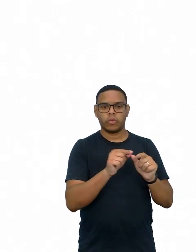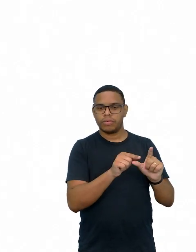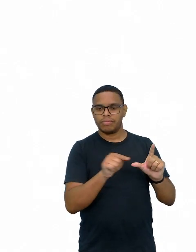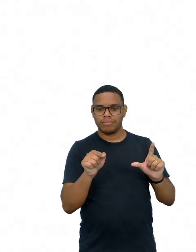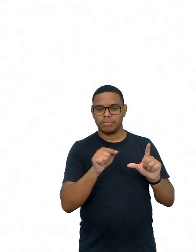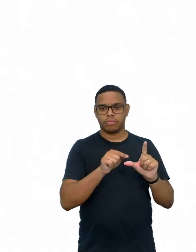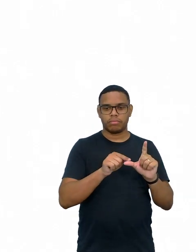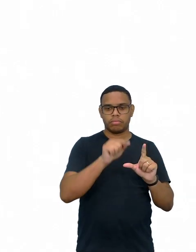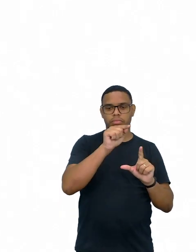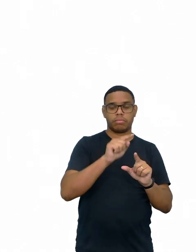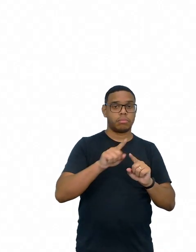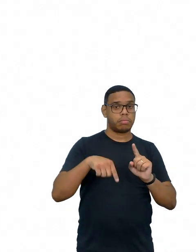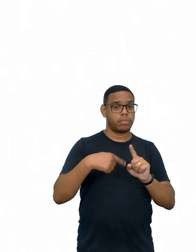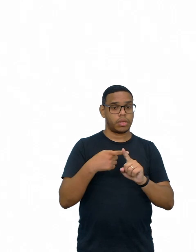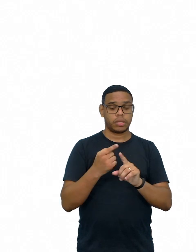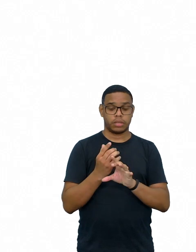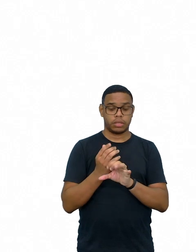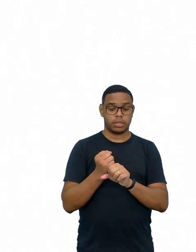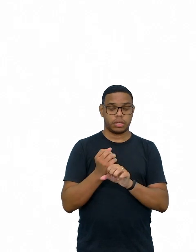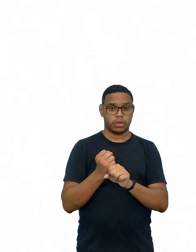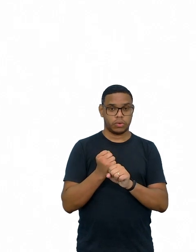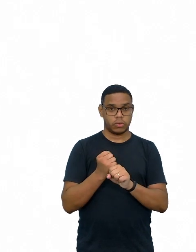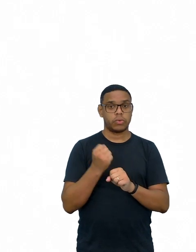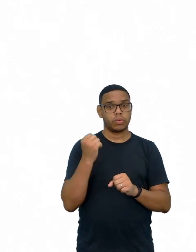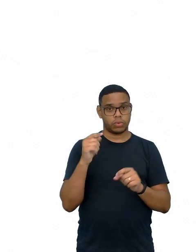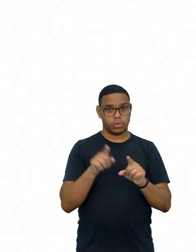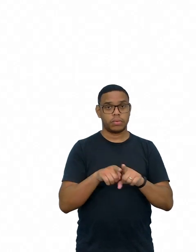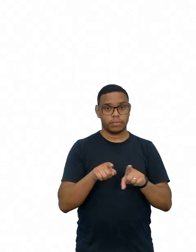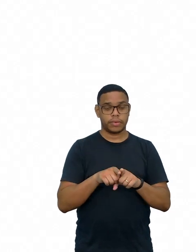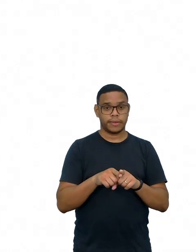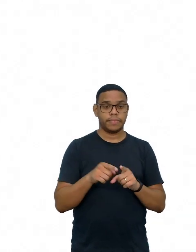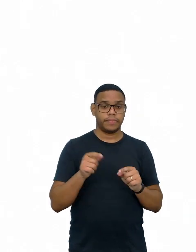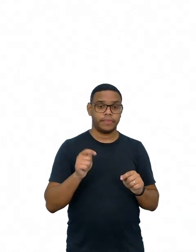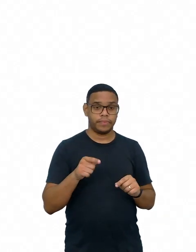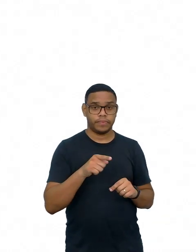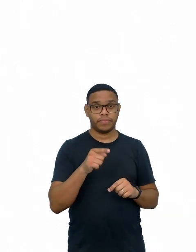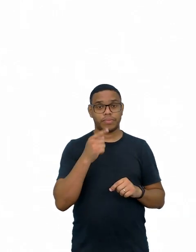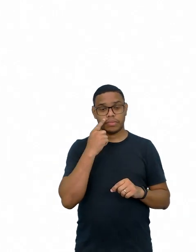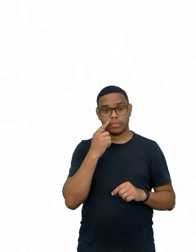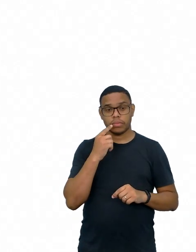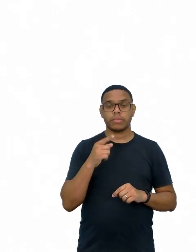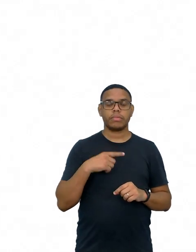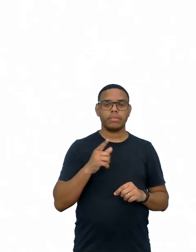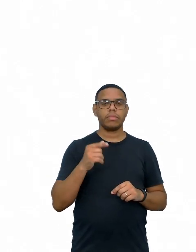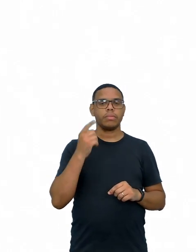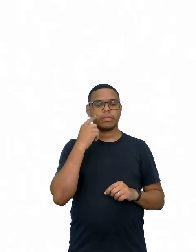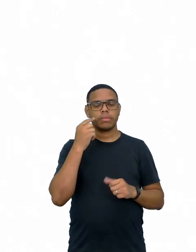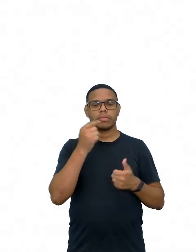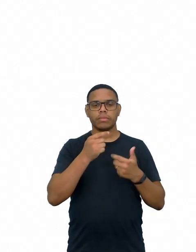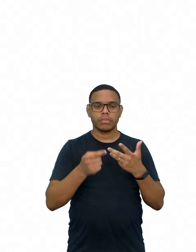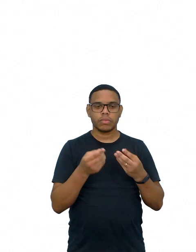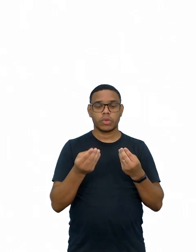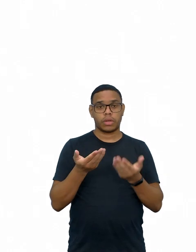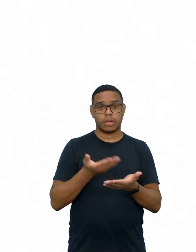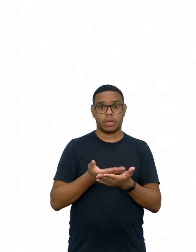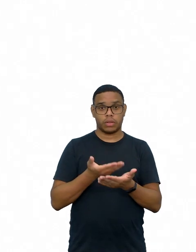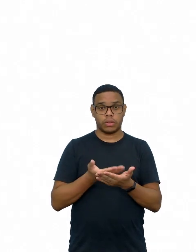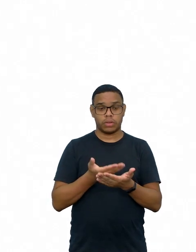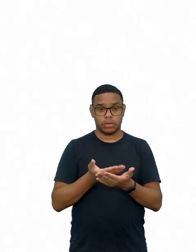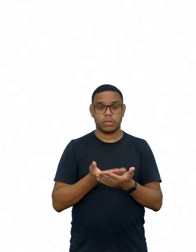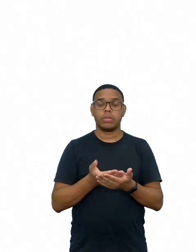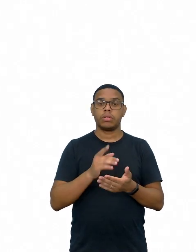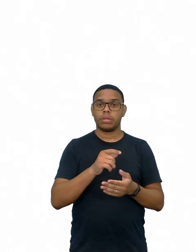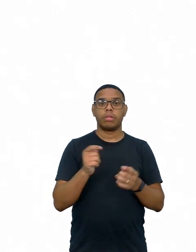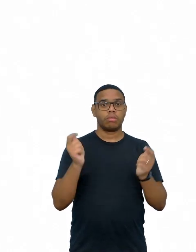e o cálculo do ponto médio também. Então, vale a pena, a gente já está indo planejando as nossas aulas, ver se